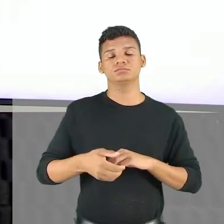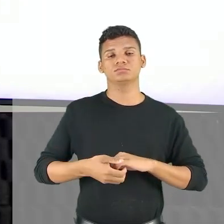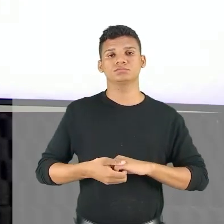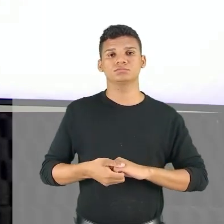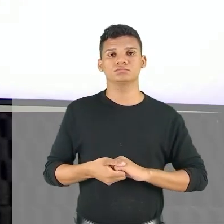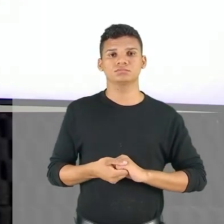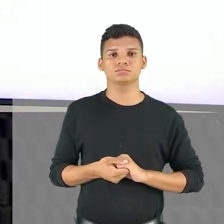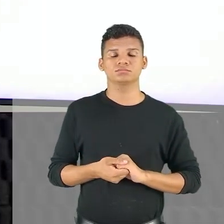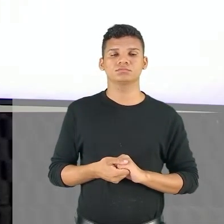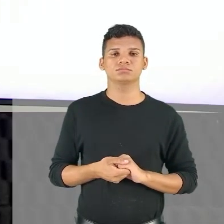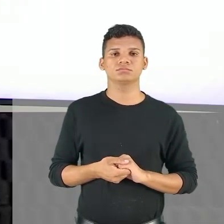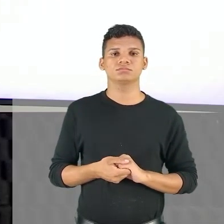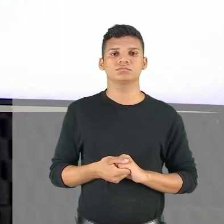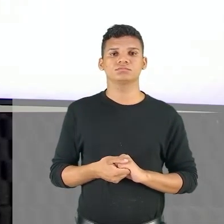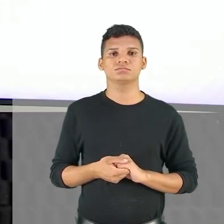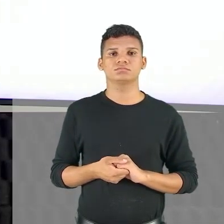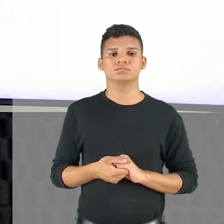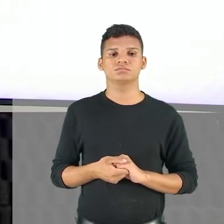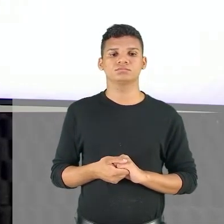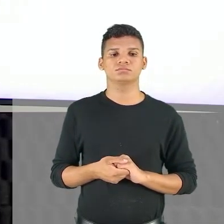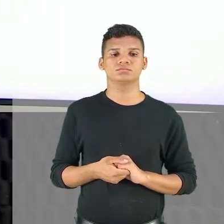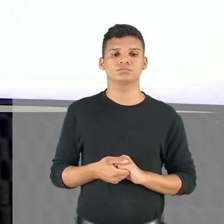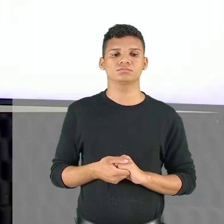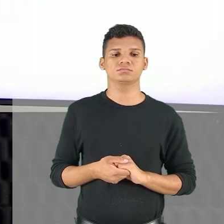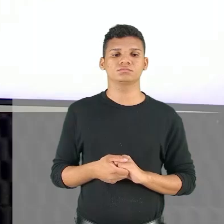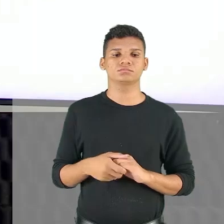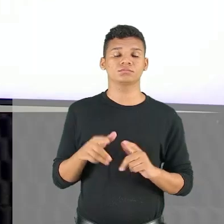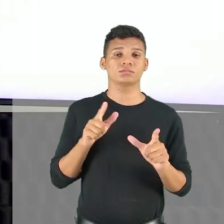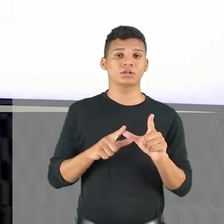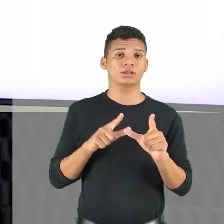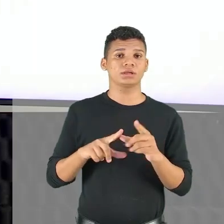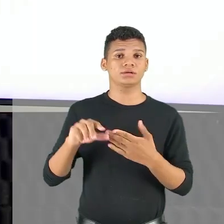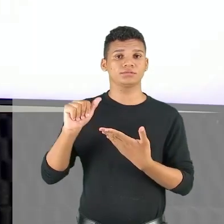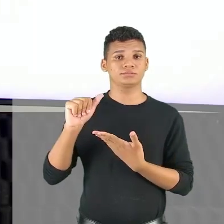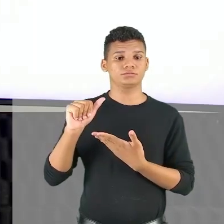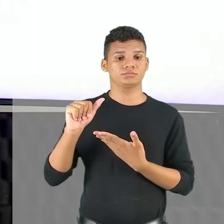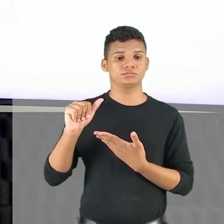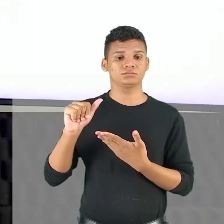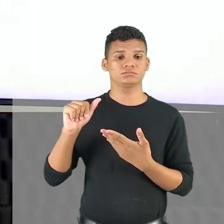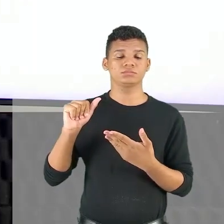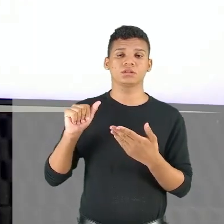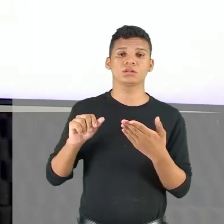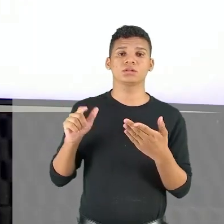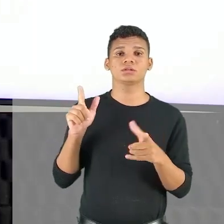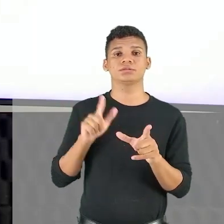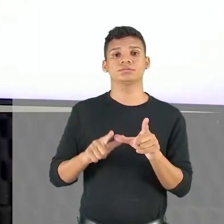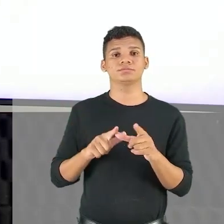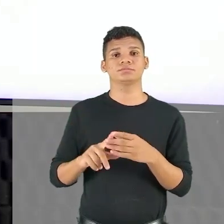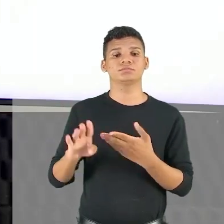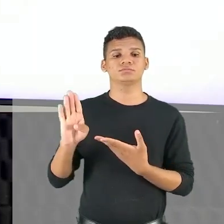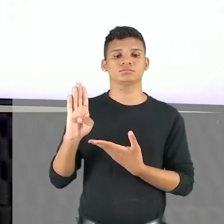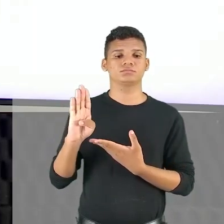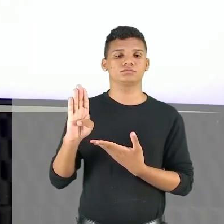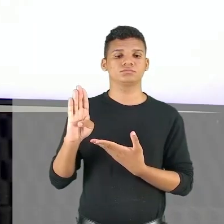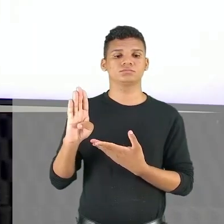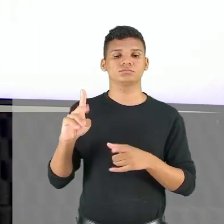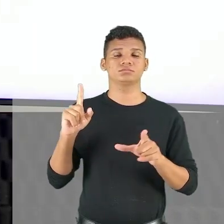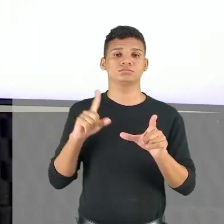establece una idea de posibilidad, conformidad,